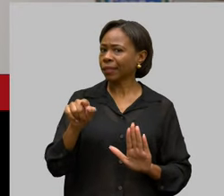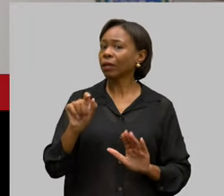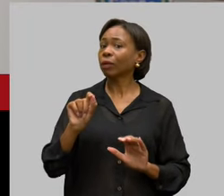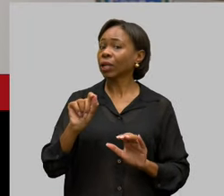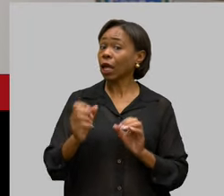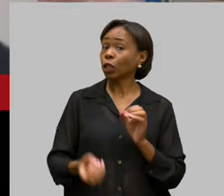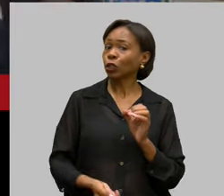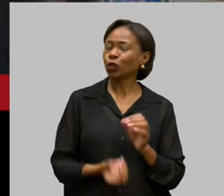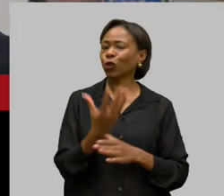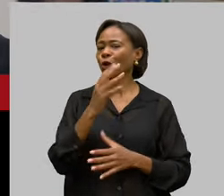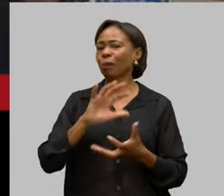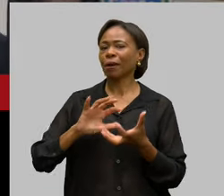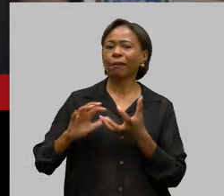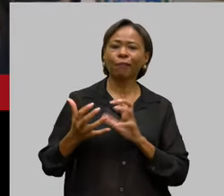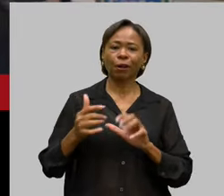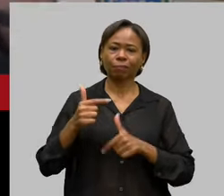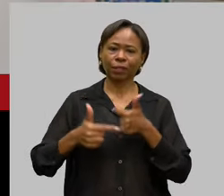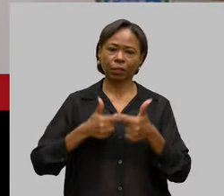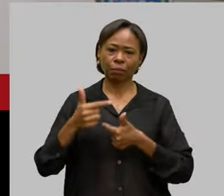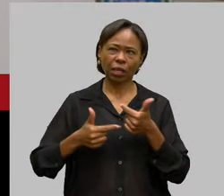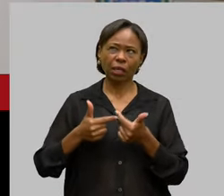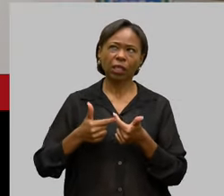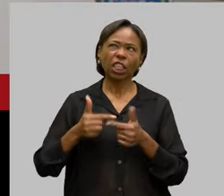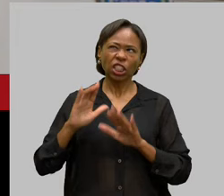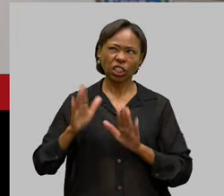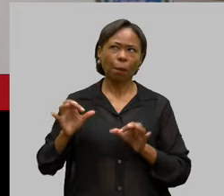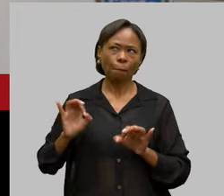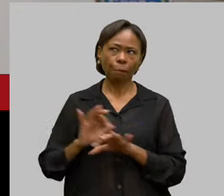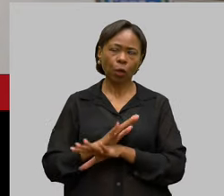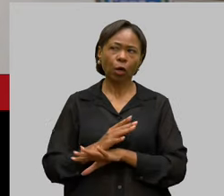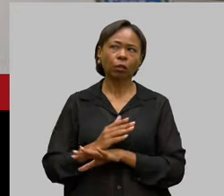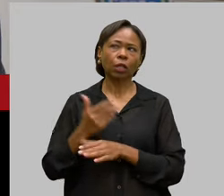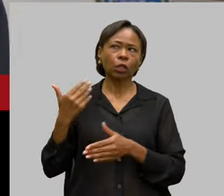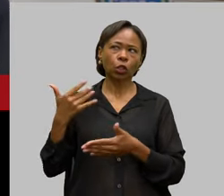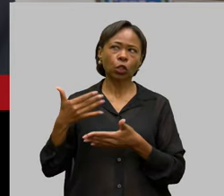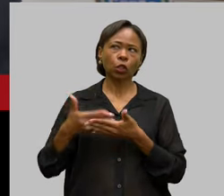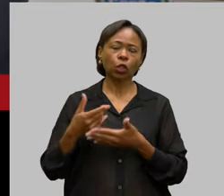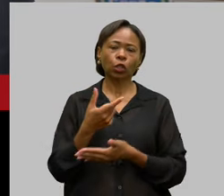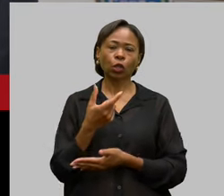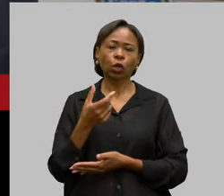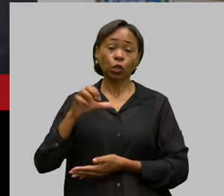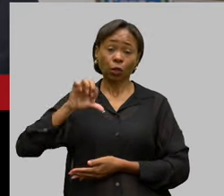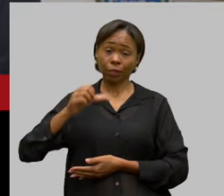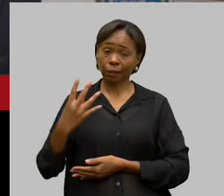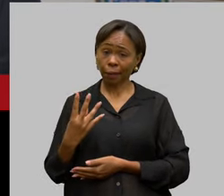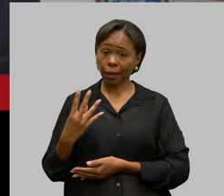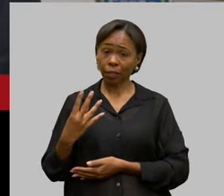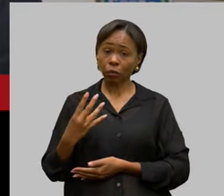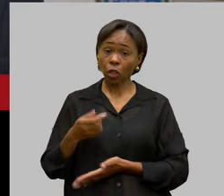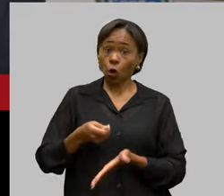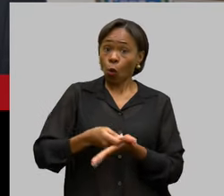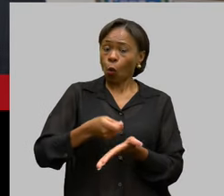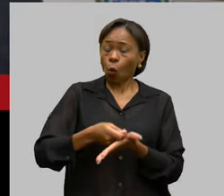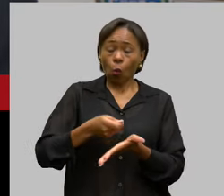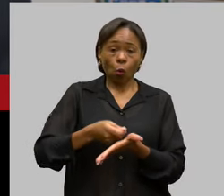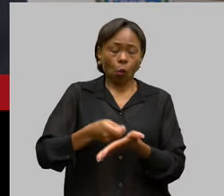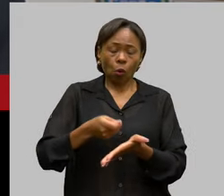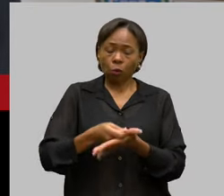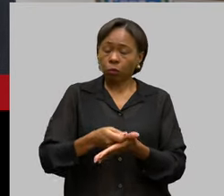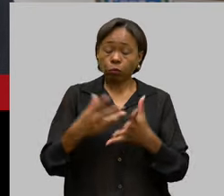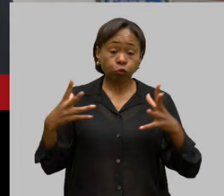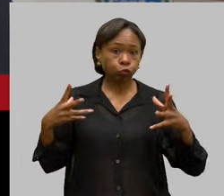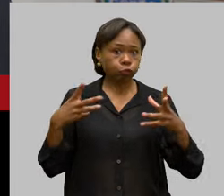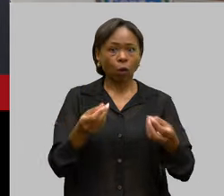trabalhista que já tava pronta desde 94 né e meteu Guel bxo todo mundo né que já fez com que os